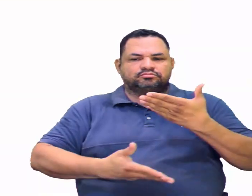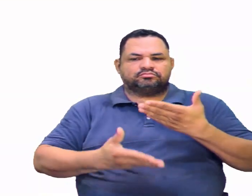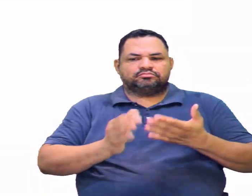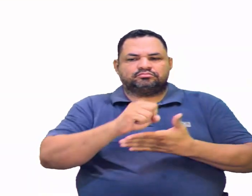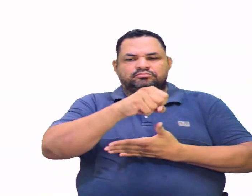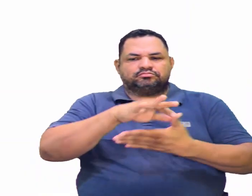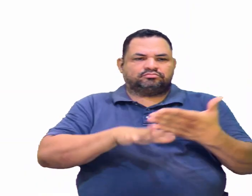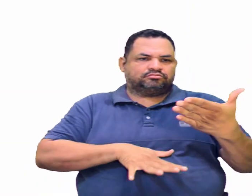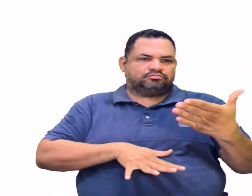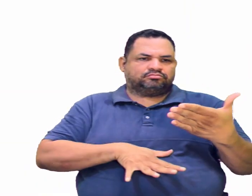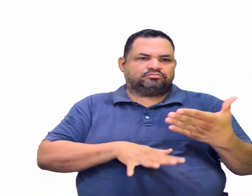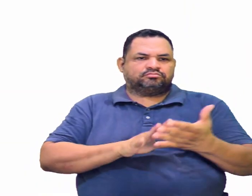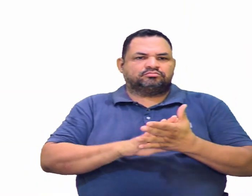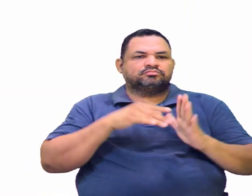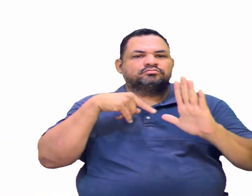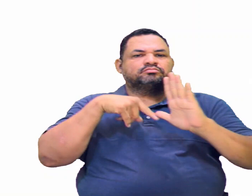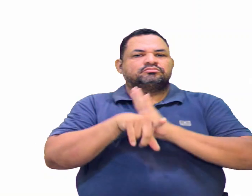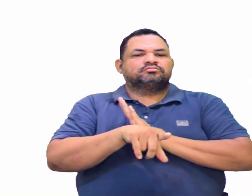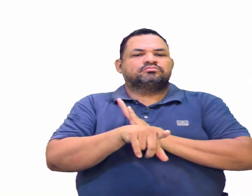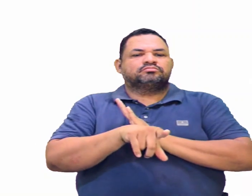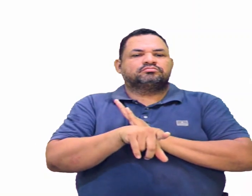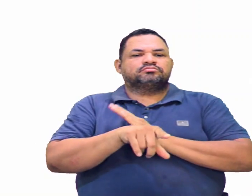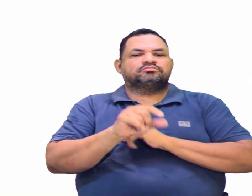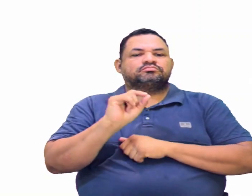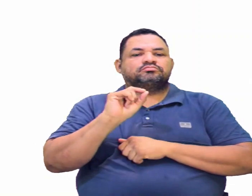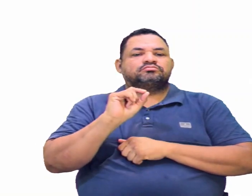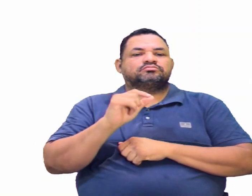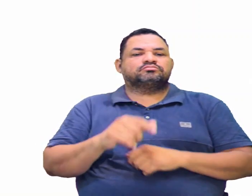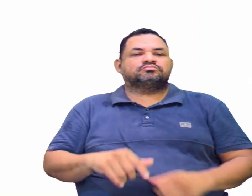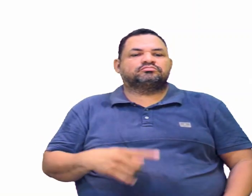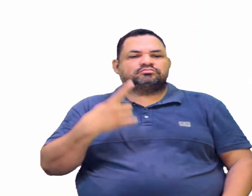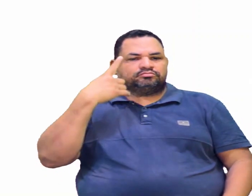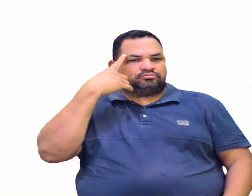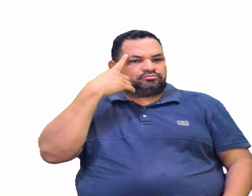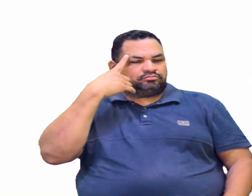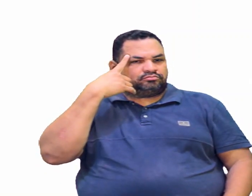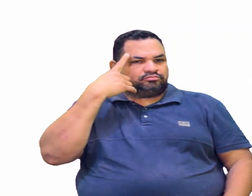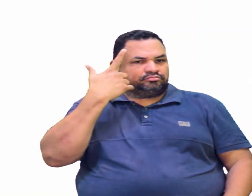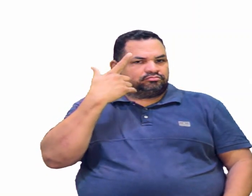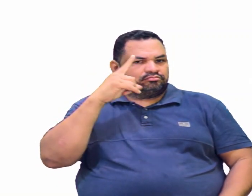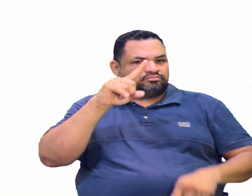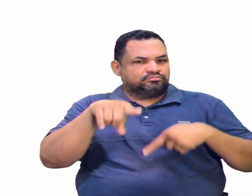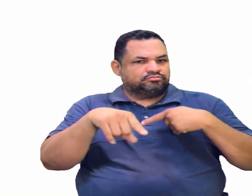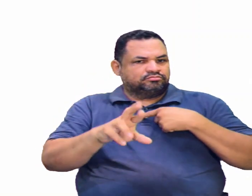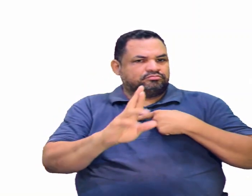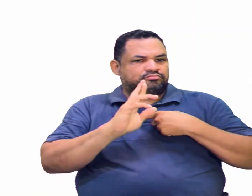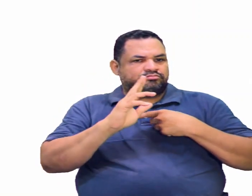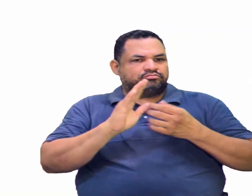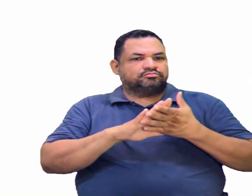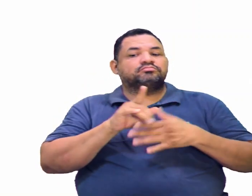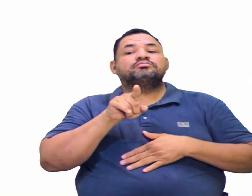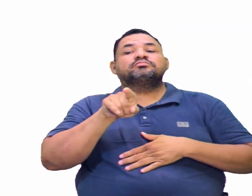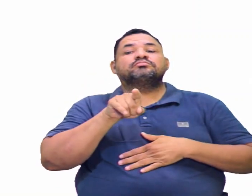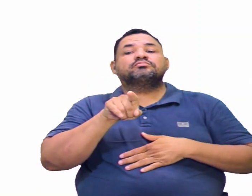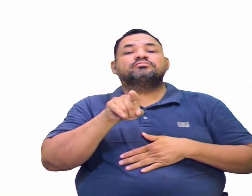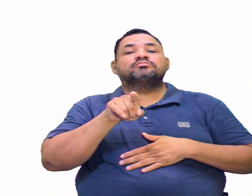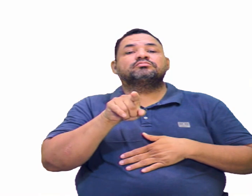interativa. Uma enquete, uma pergunta aí para você ficar pensando e responder depois, tá? Para